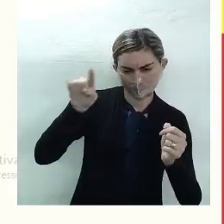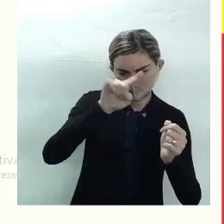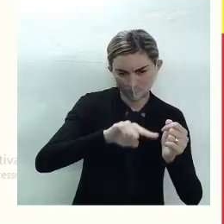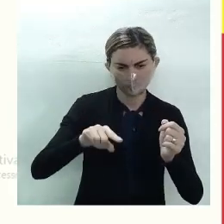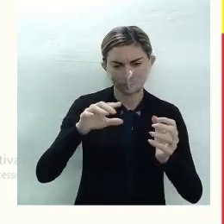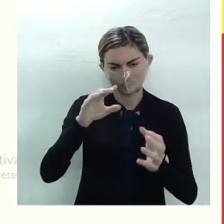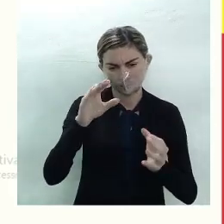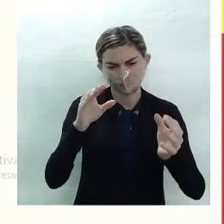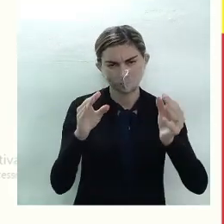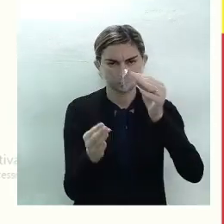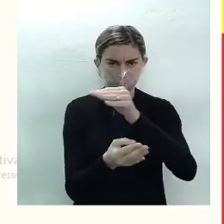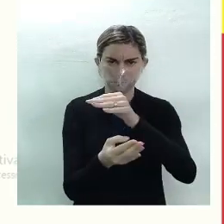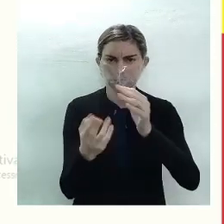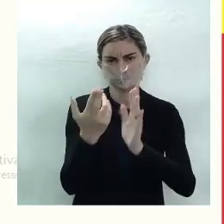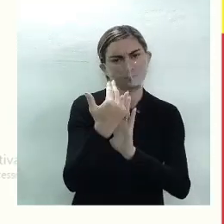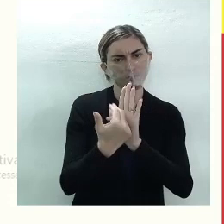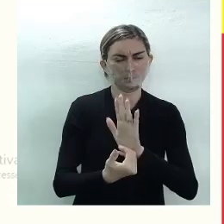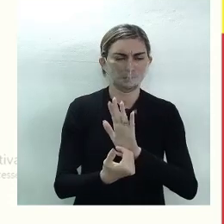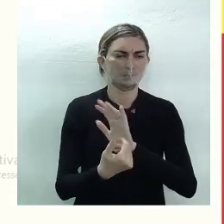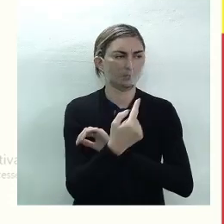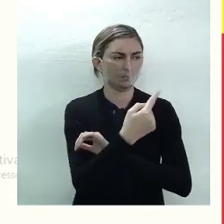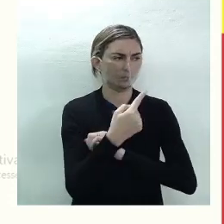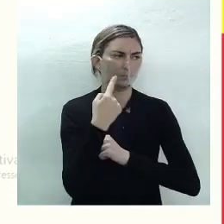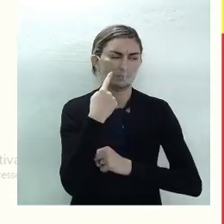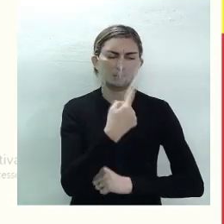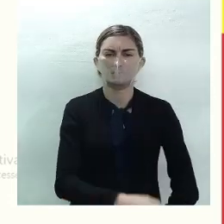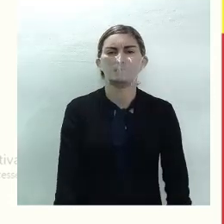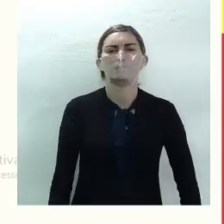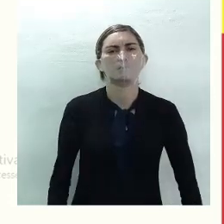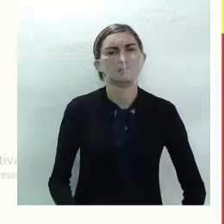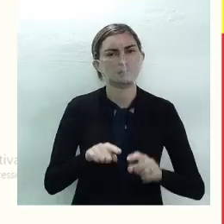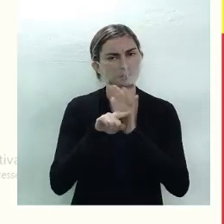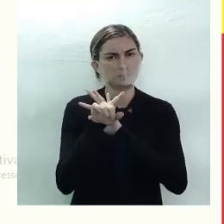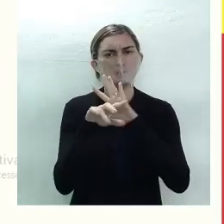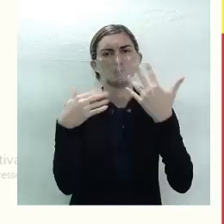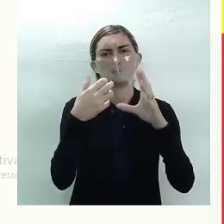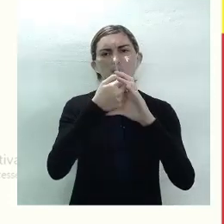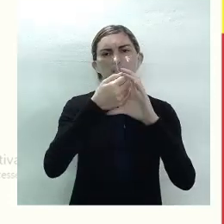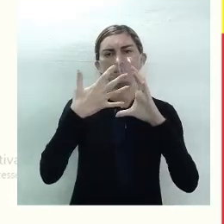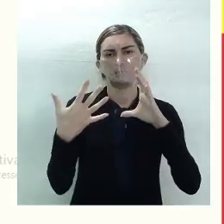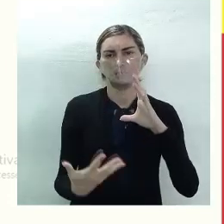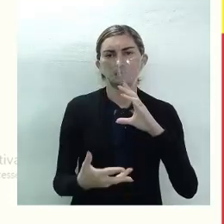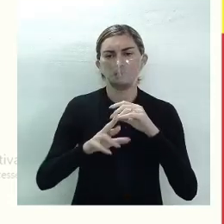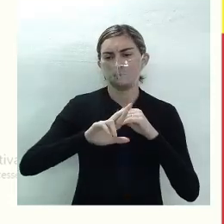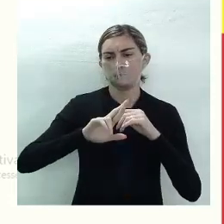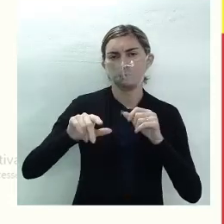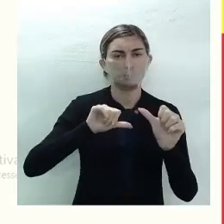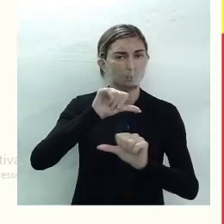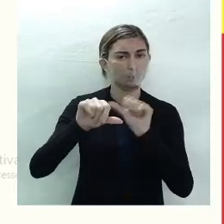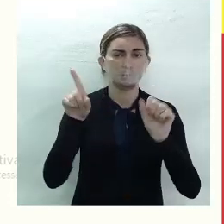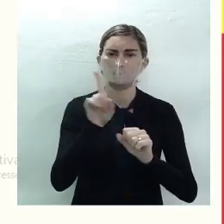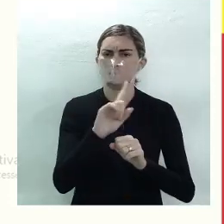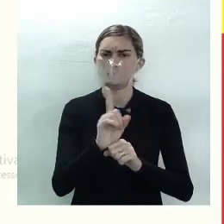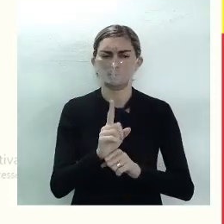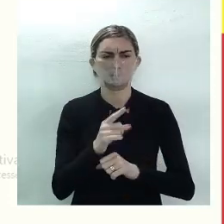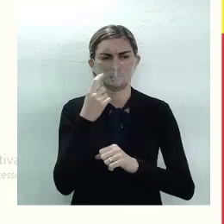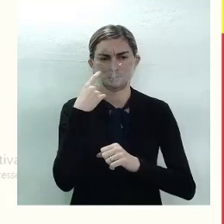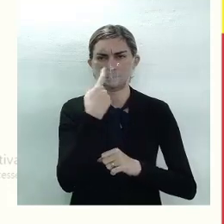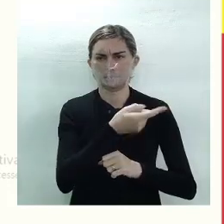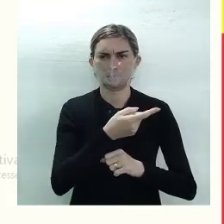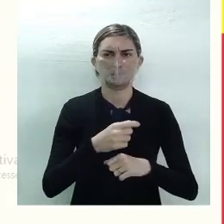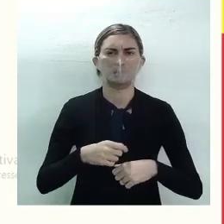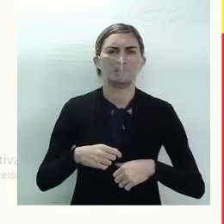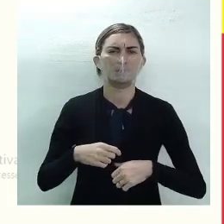na figura. E eu pergunto a vocês o seguinte: quais características não mudam? Beleza? Então,